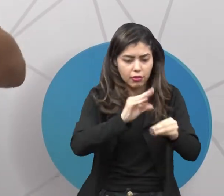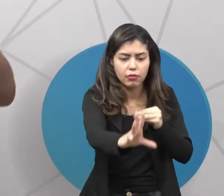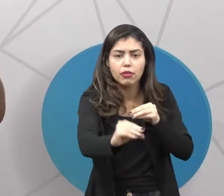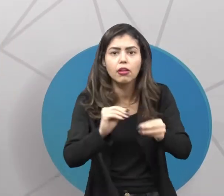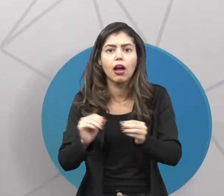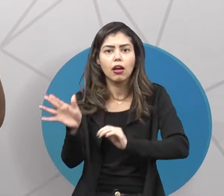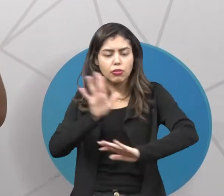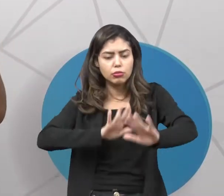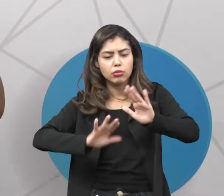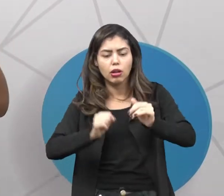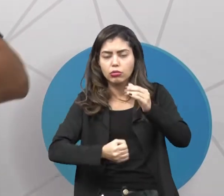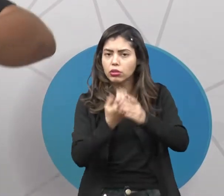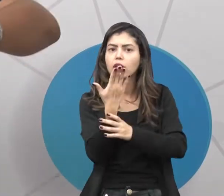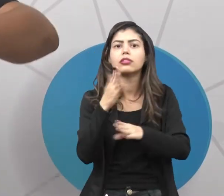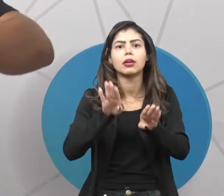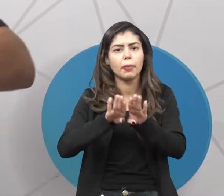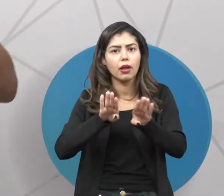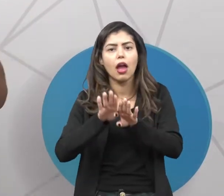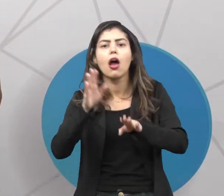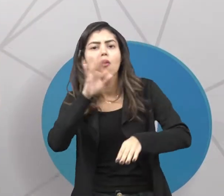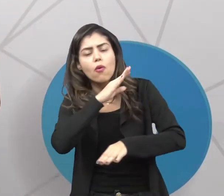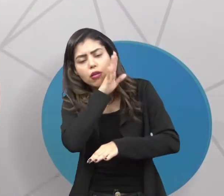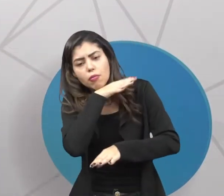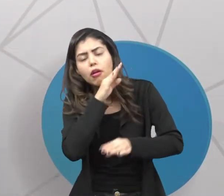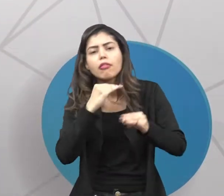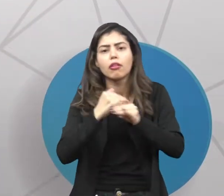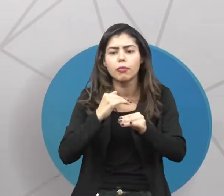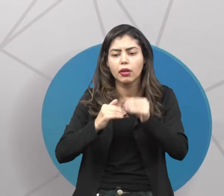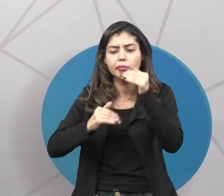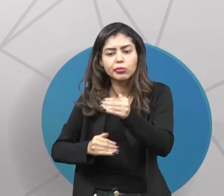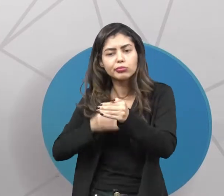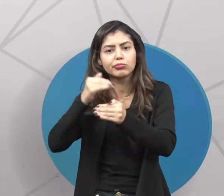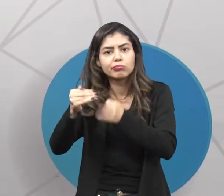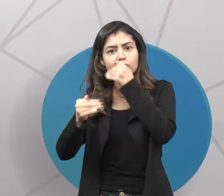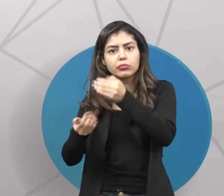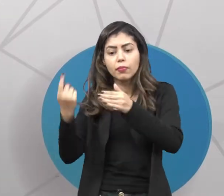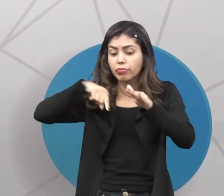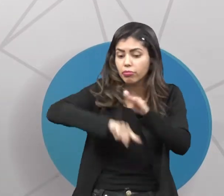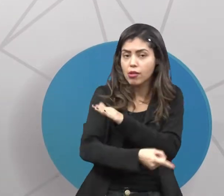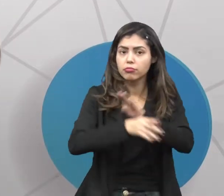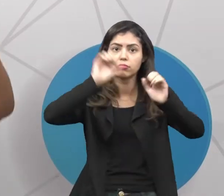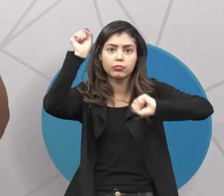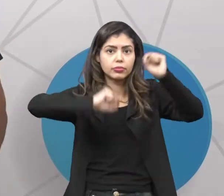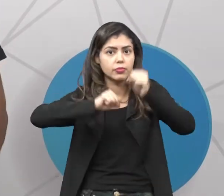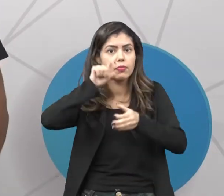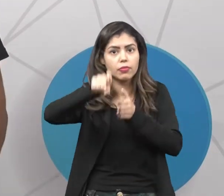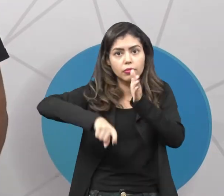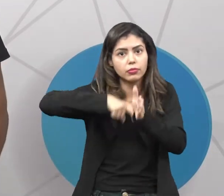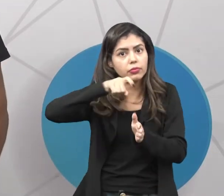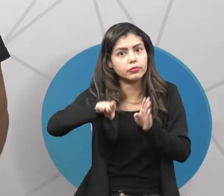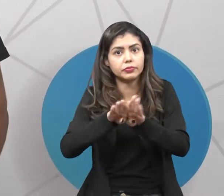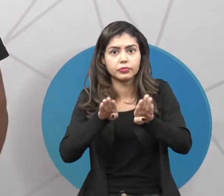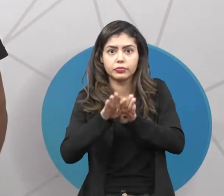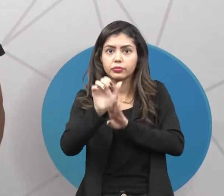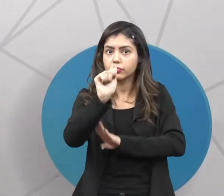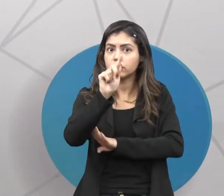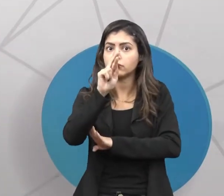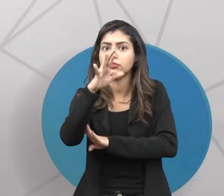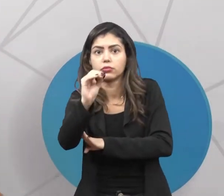com qualidade do animal, tá? Depois o processamento em indústrias dentro da agropecuária, que nós chamamos de